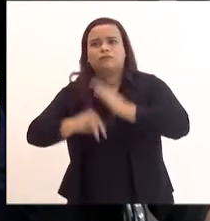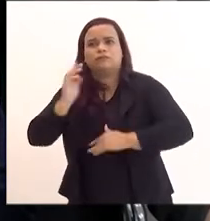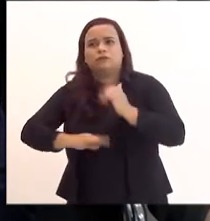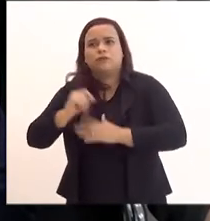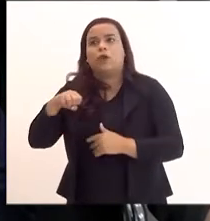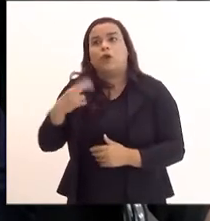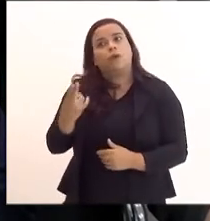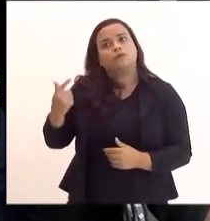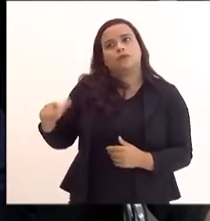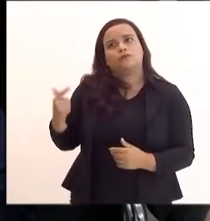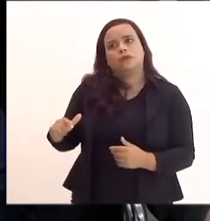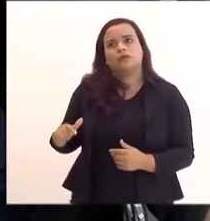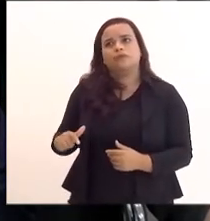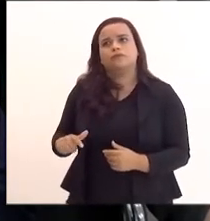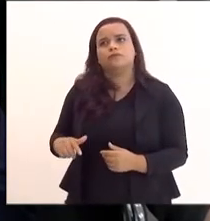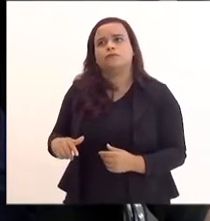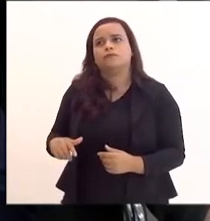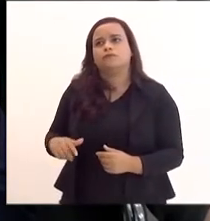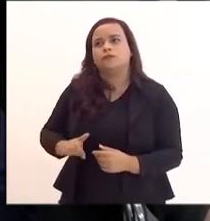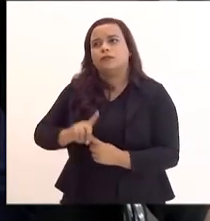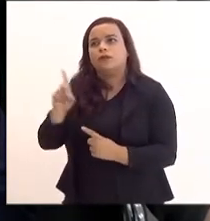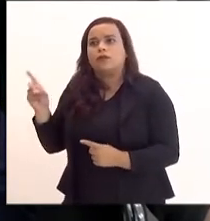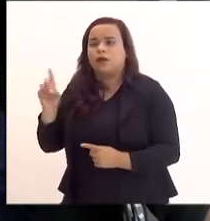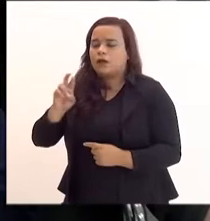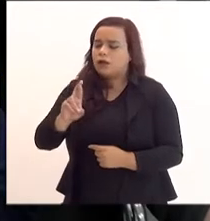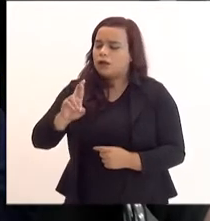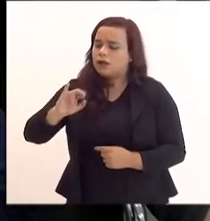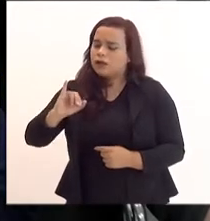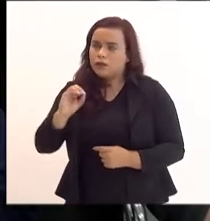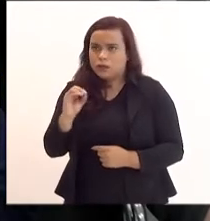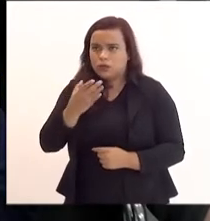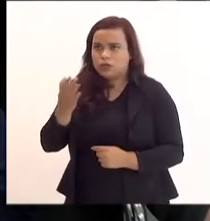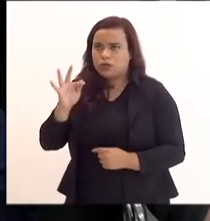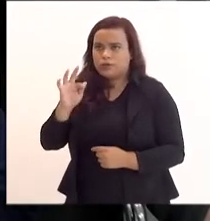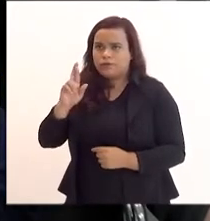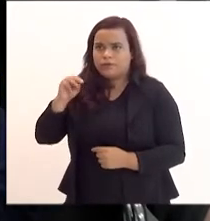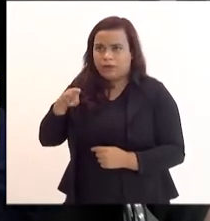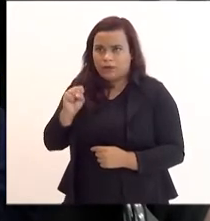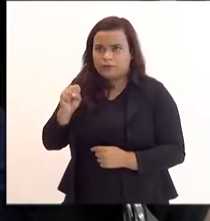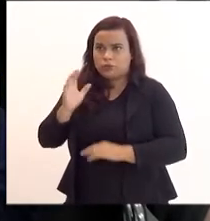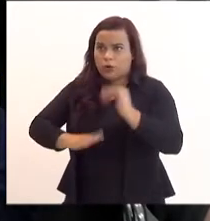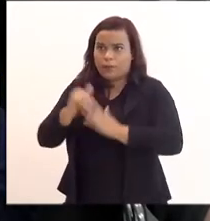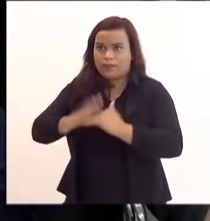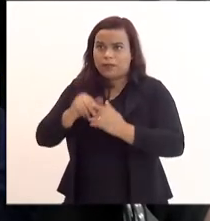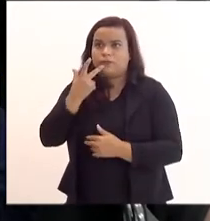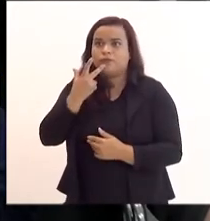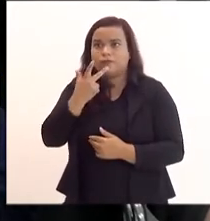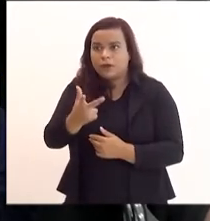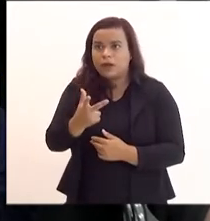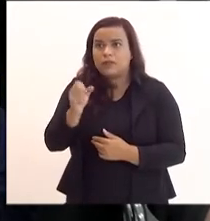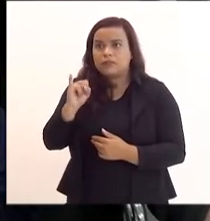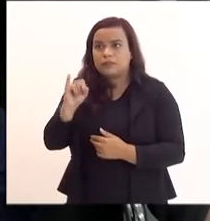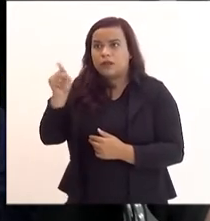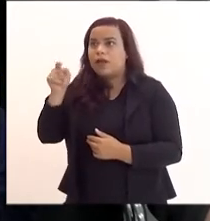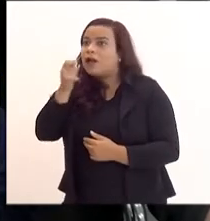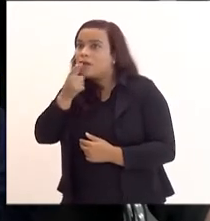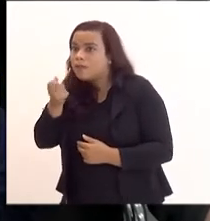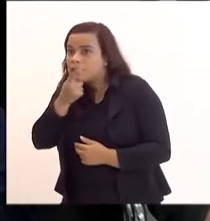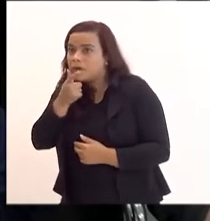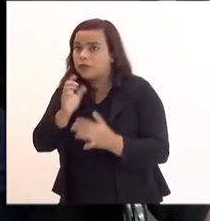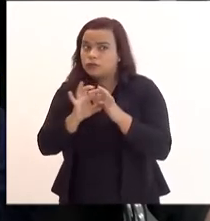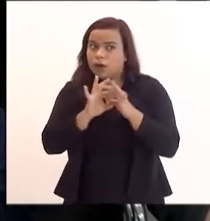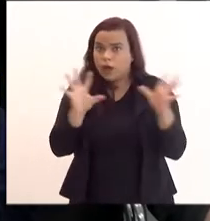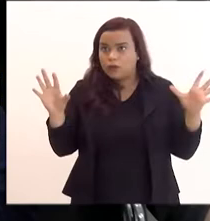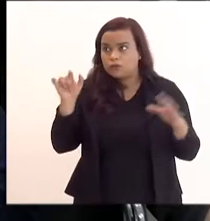argumento, a partir do momento que a Rio Farmes é competente para poder dizer se o medicamento, desde que esteja autorizado